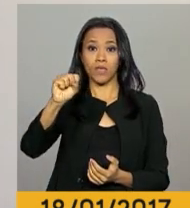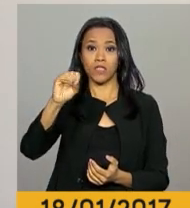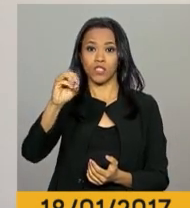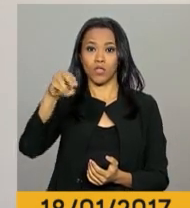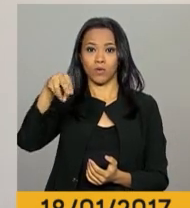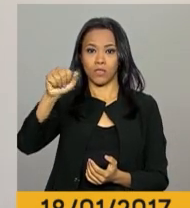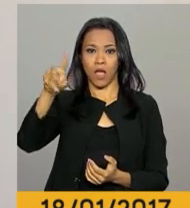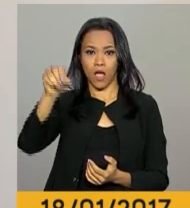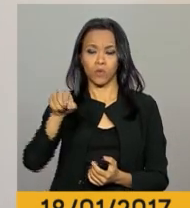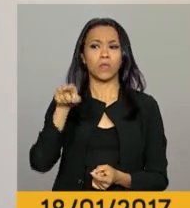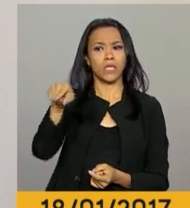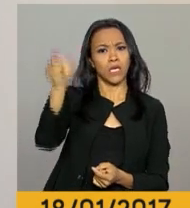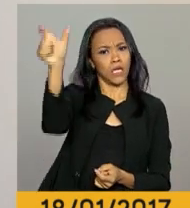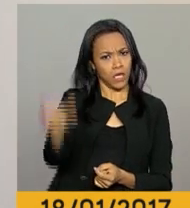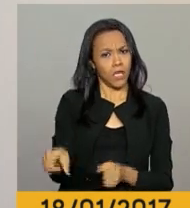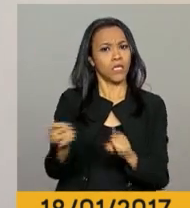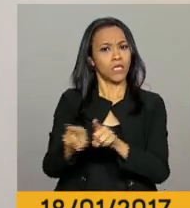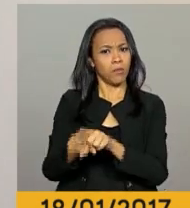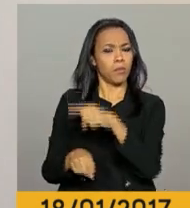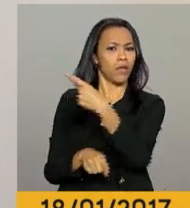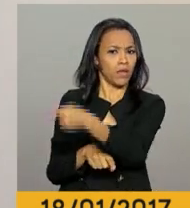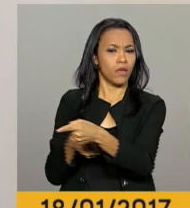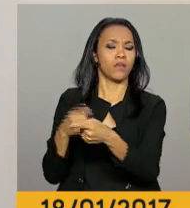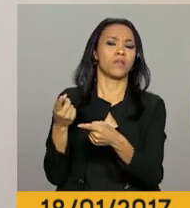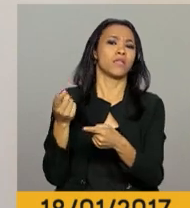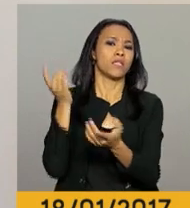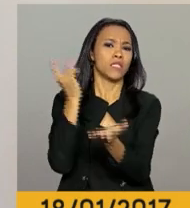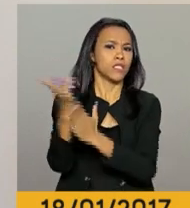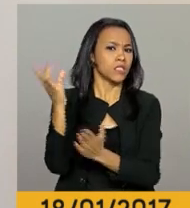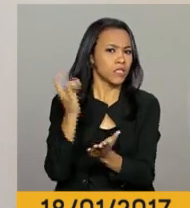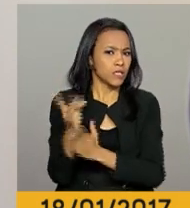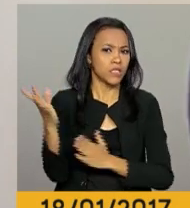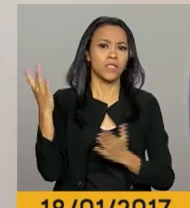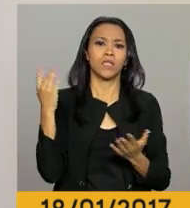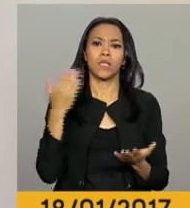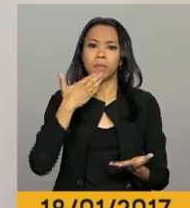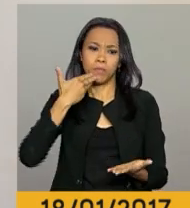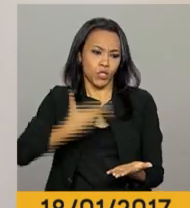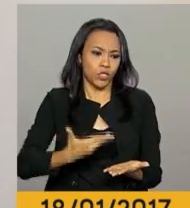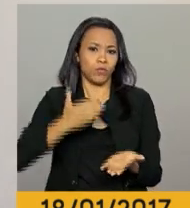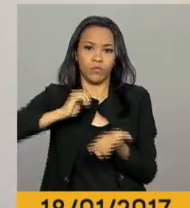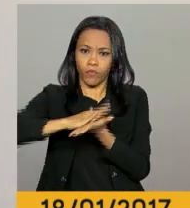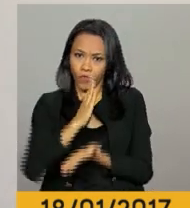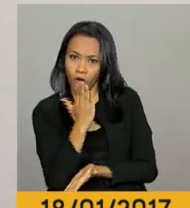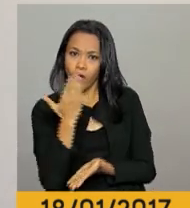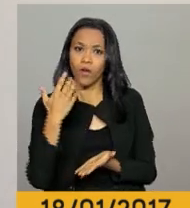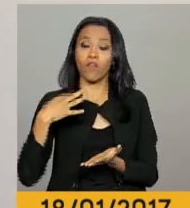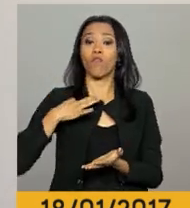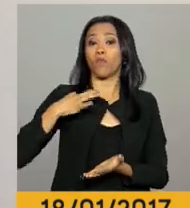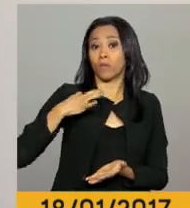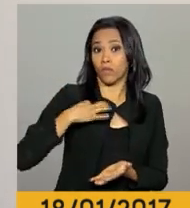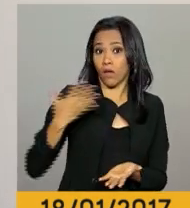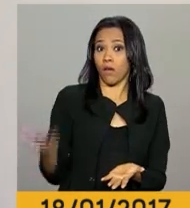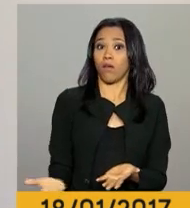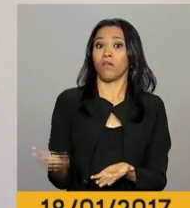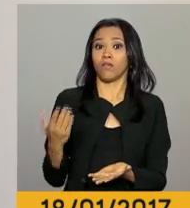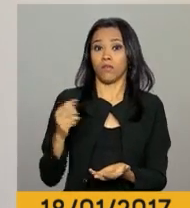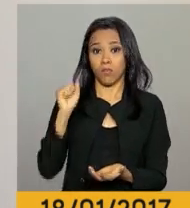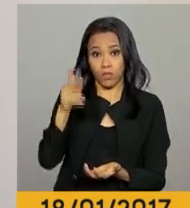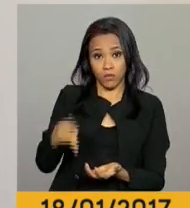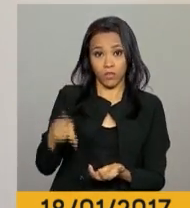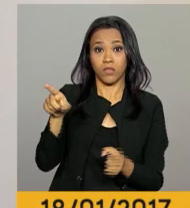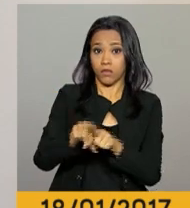eliminou por meio naturalmente dos processos legais demissão voluntária etc aposentadoria voluntária e